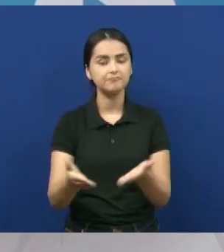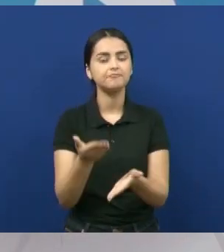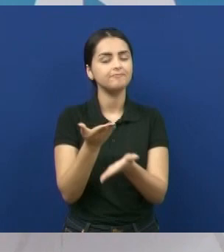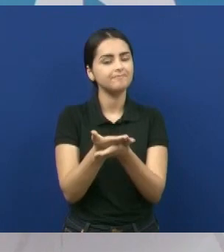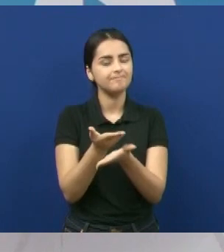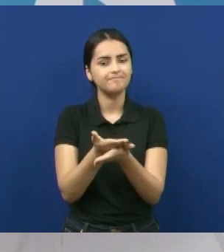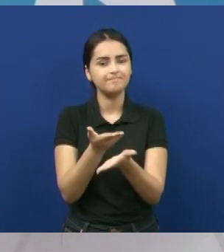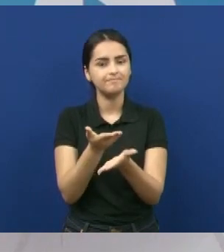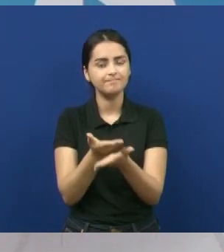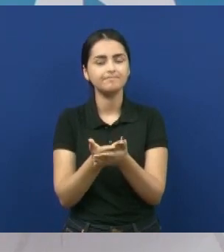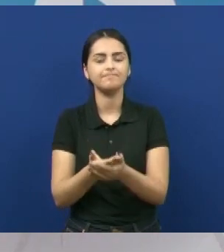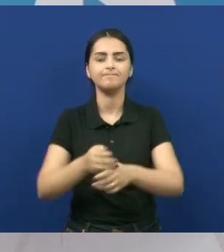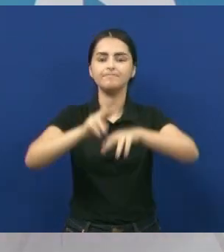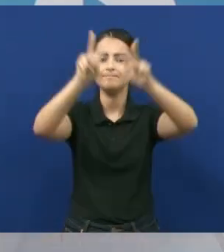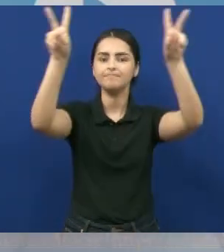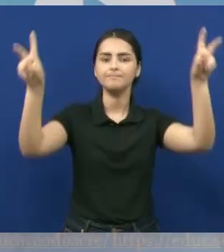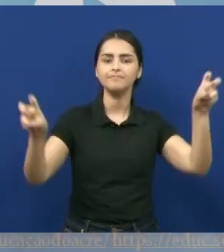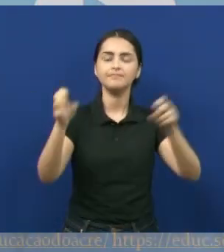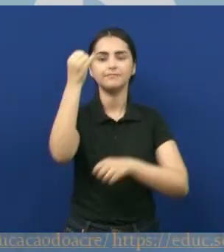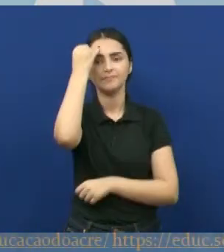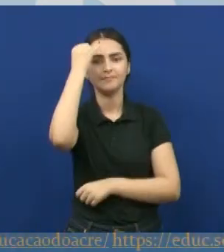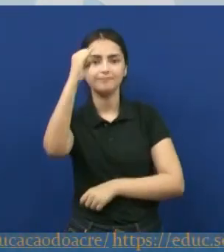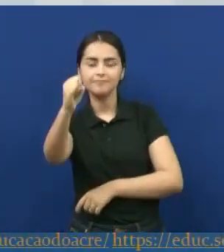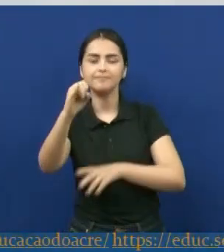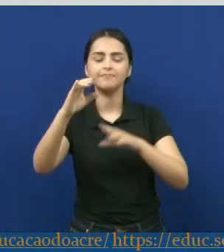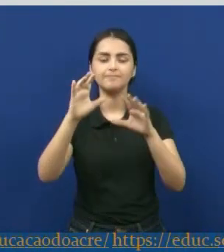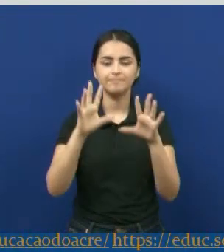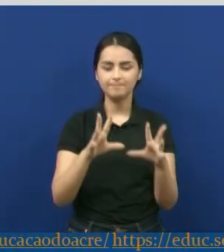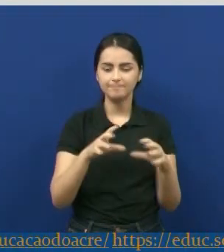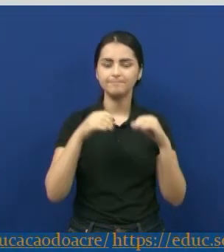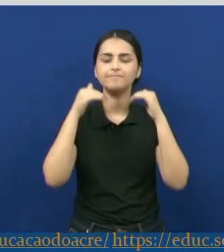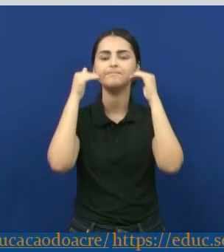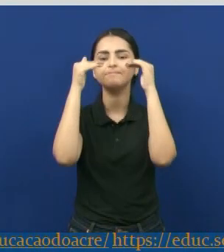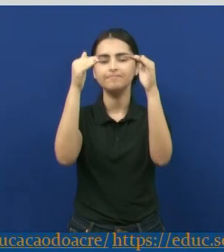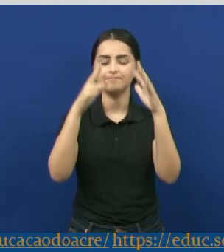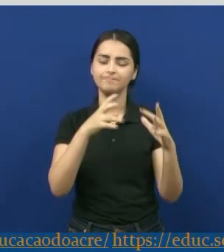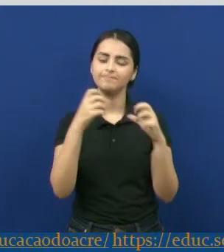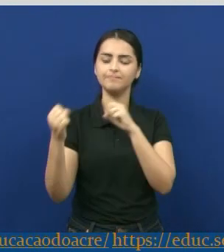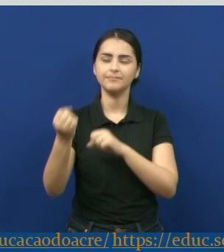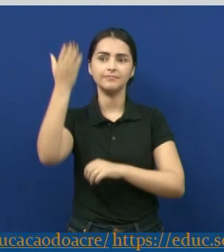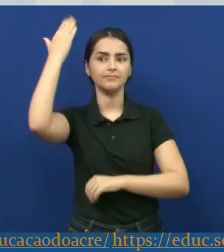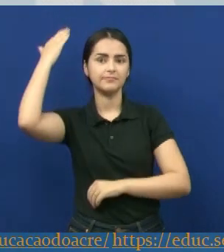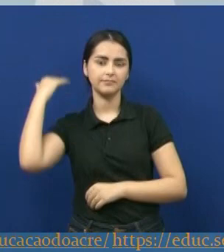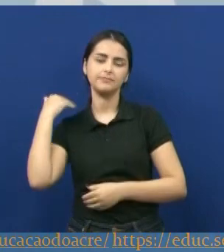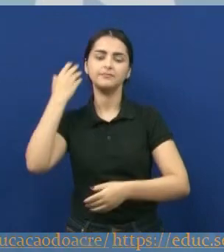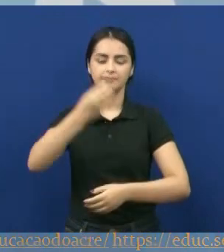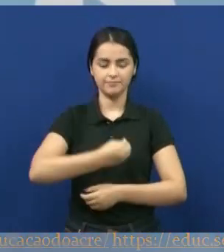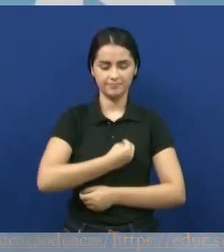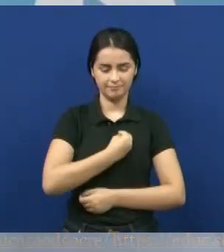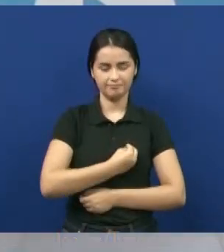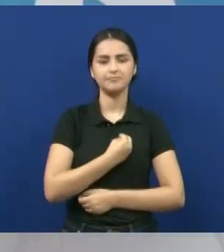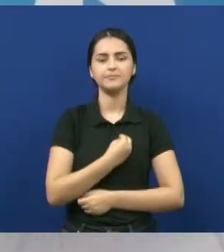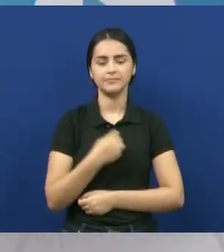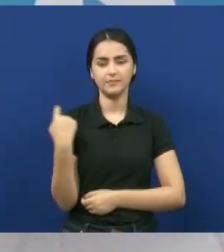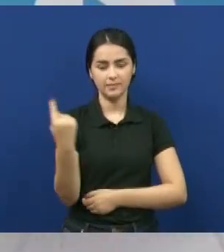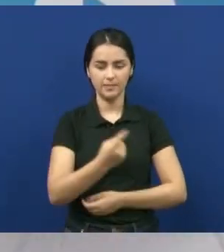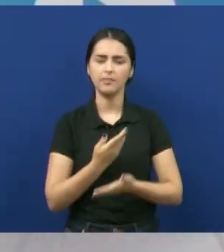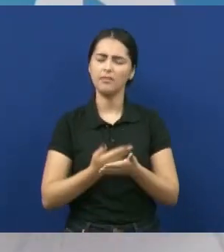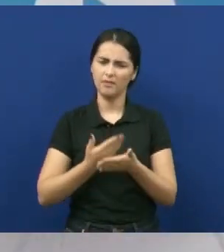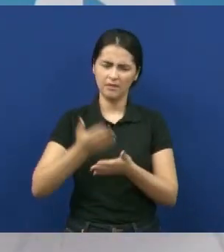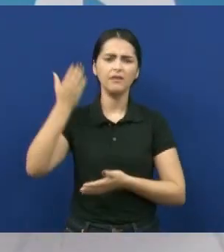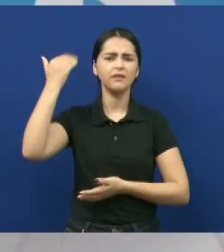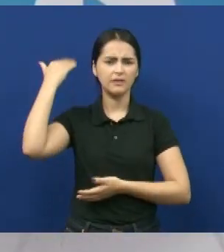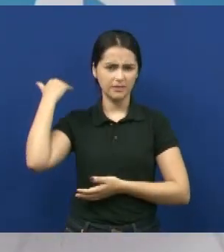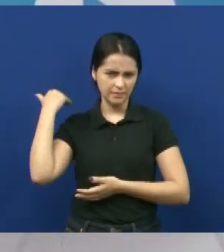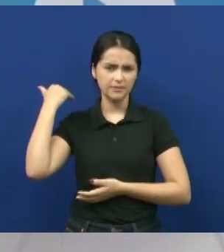vamos estar falando sobre as concepções de poder no passado e no presente. As nossas aulas